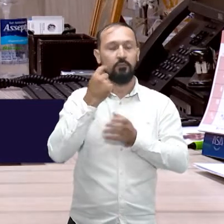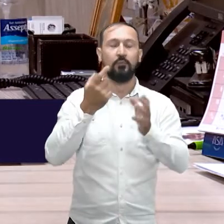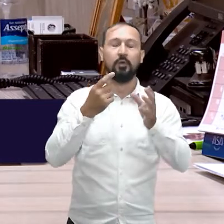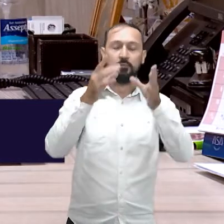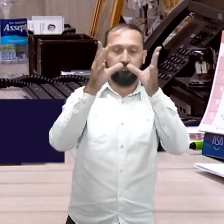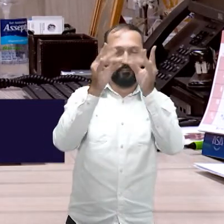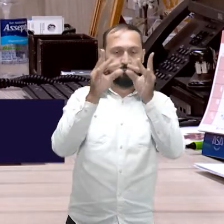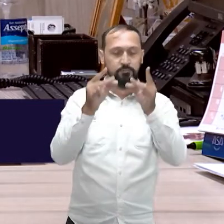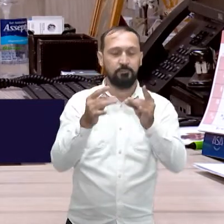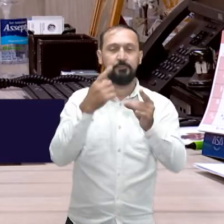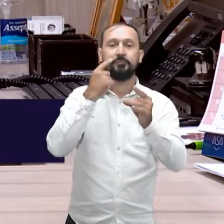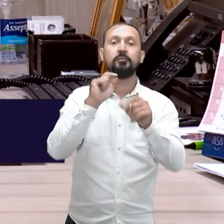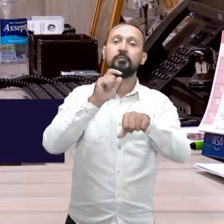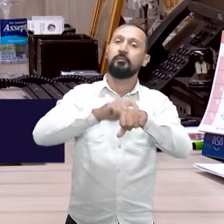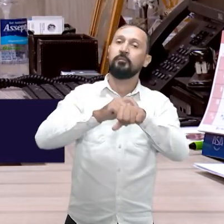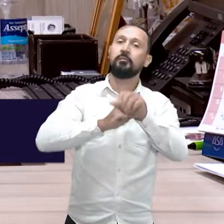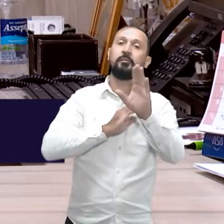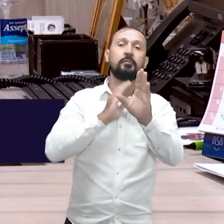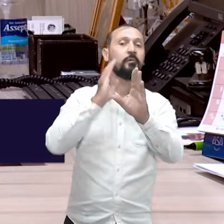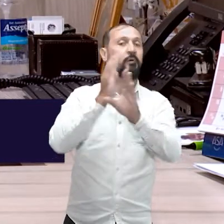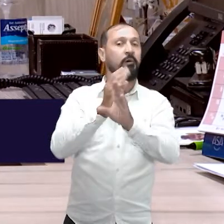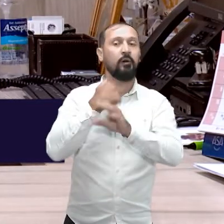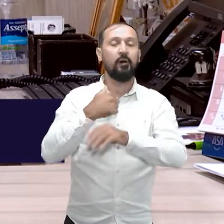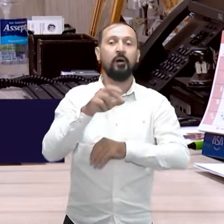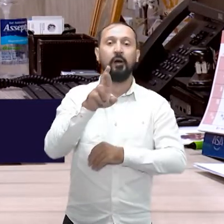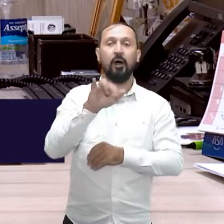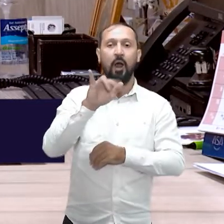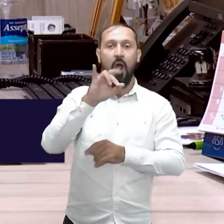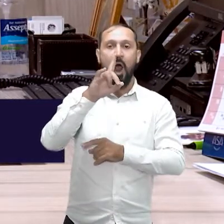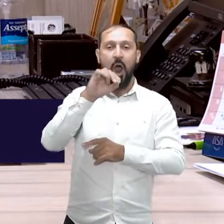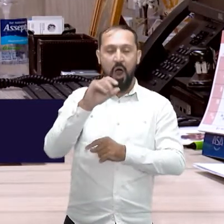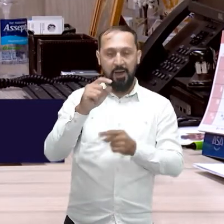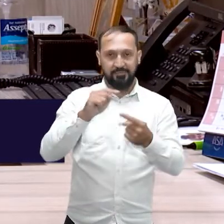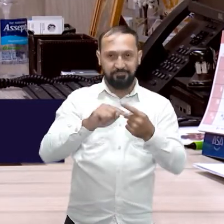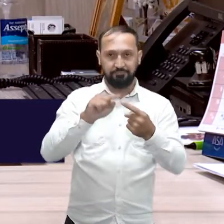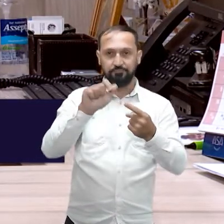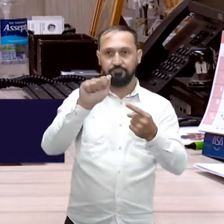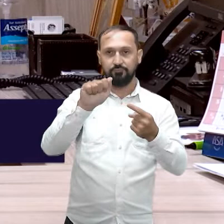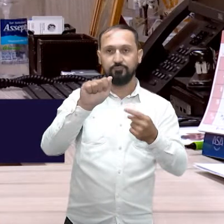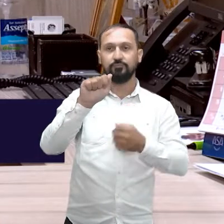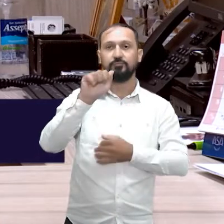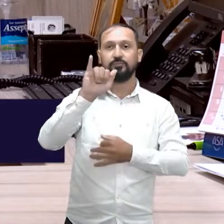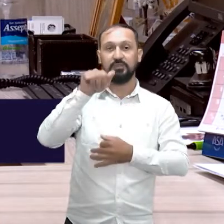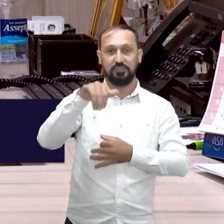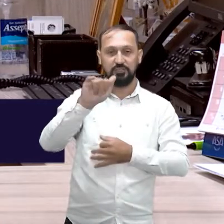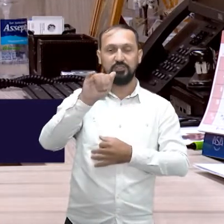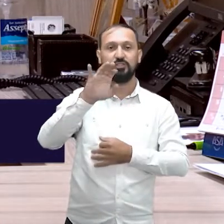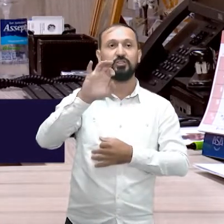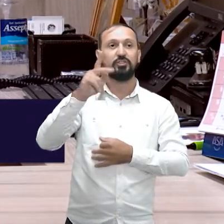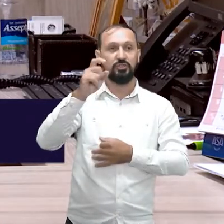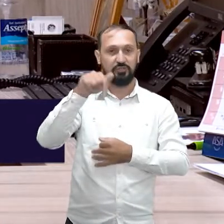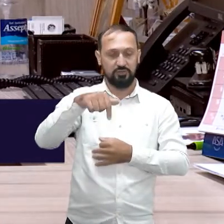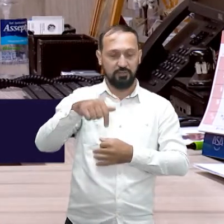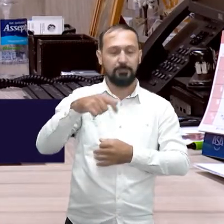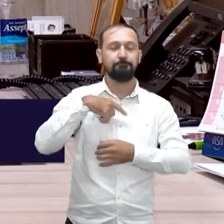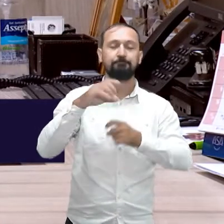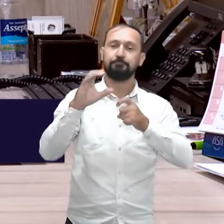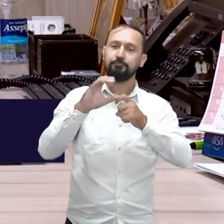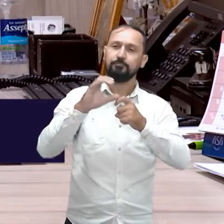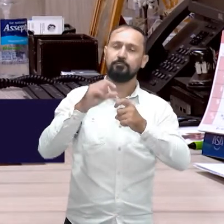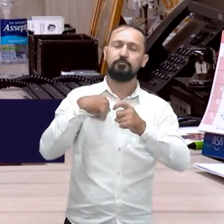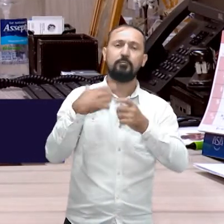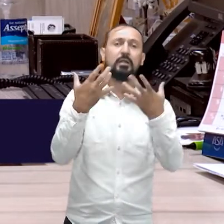papéis, estava em forma de linhas e traços, quando trouxe até Dr. Ricardo Hayashi, nosso presidente da CACEMES, e